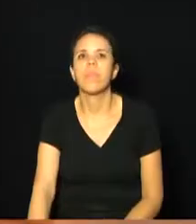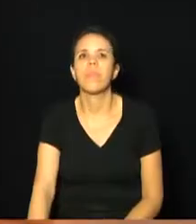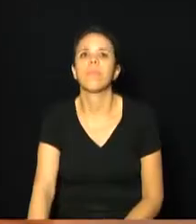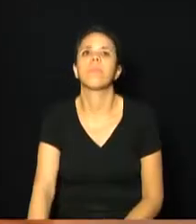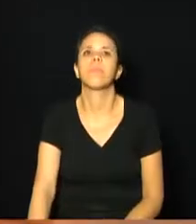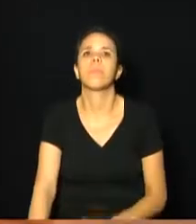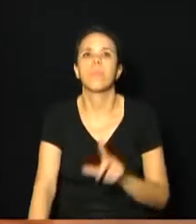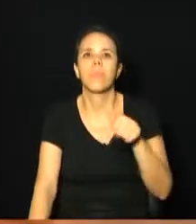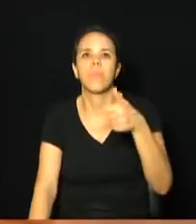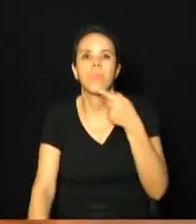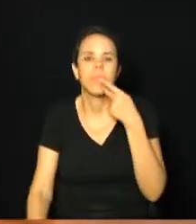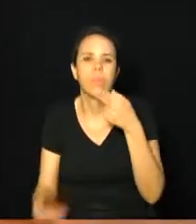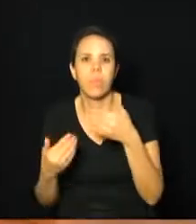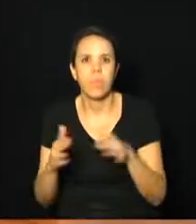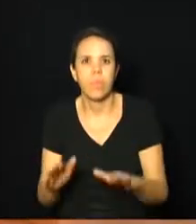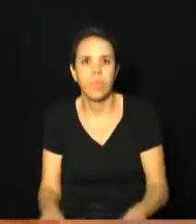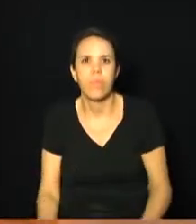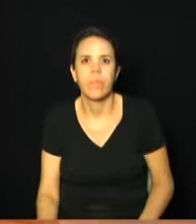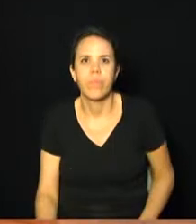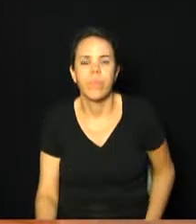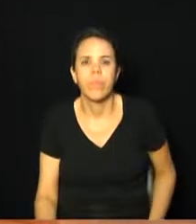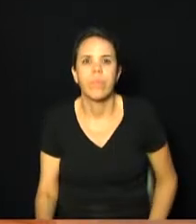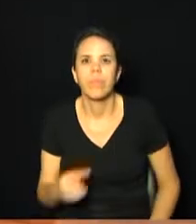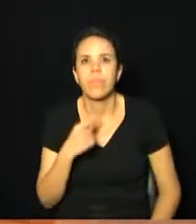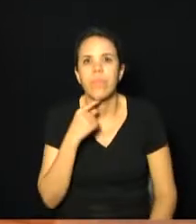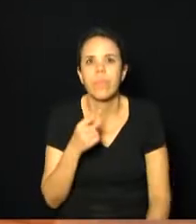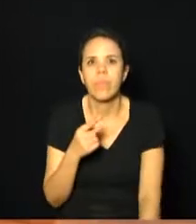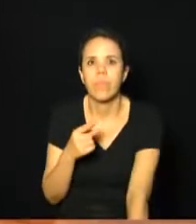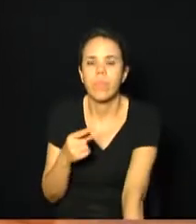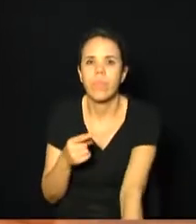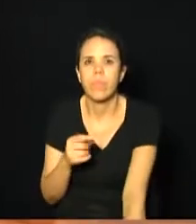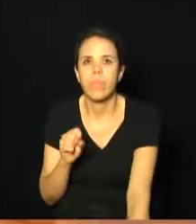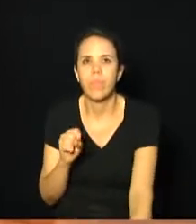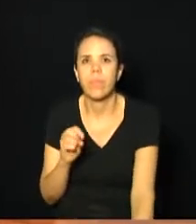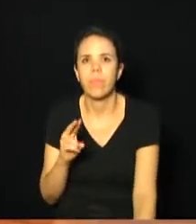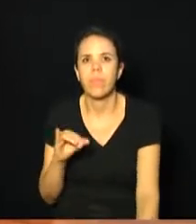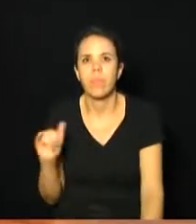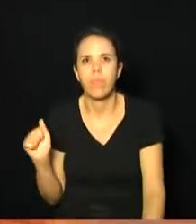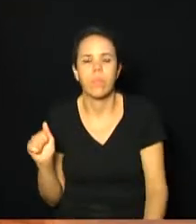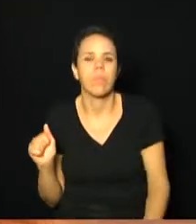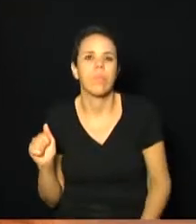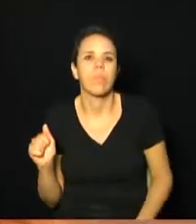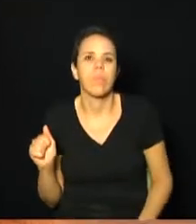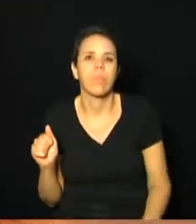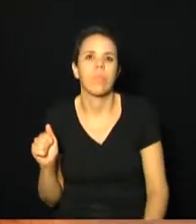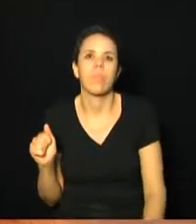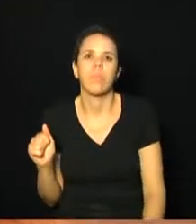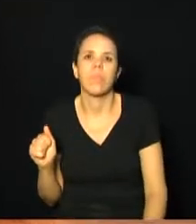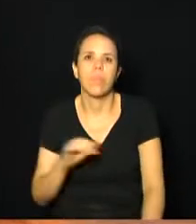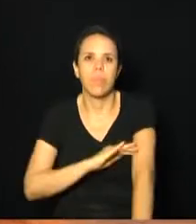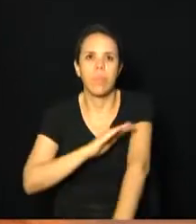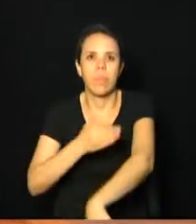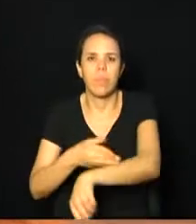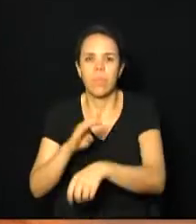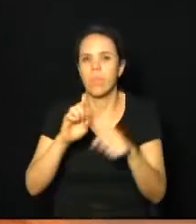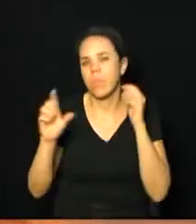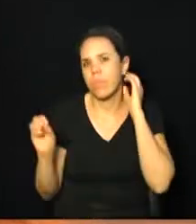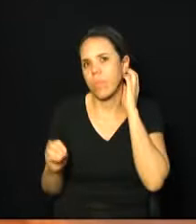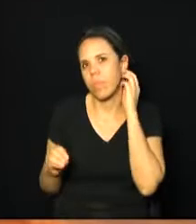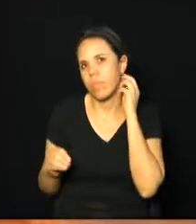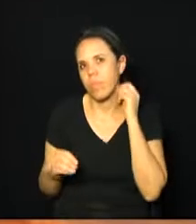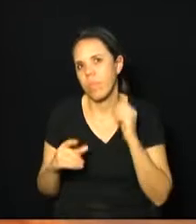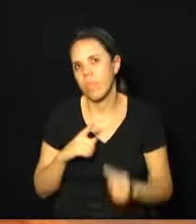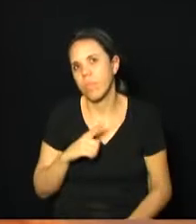Depois eu vou abrir para pergunta. Tem a Sônia, que é lá do Monte Belo, né? Acho que